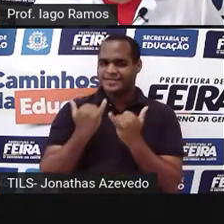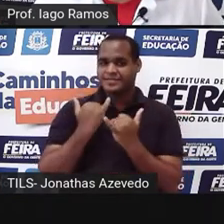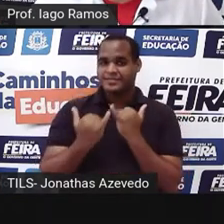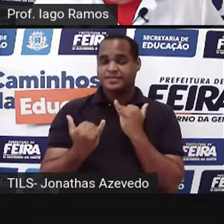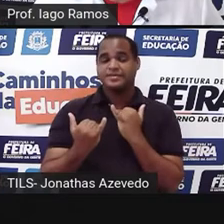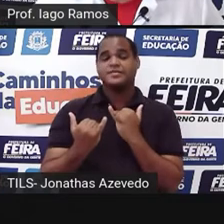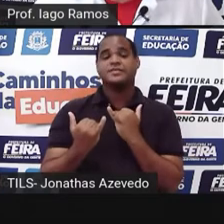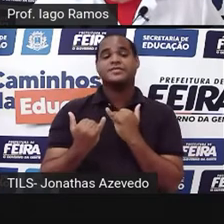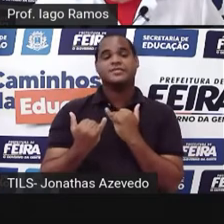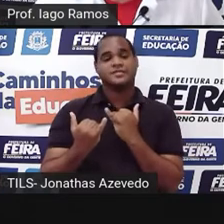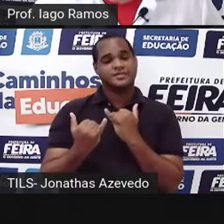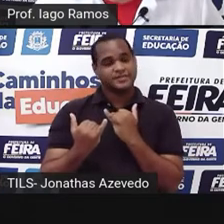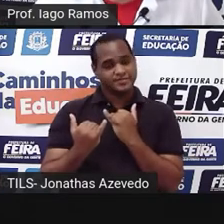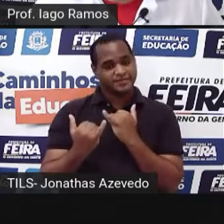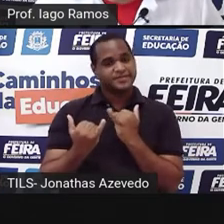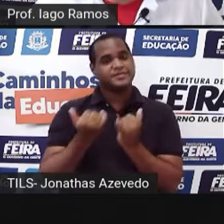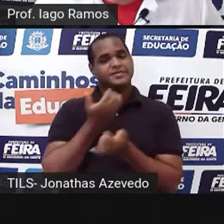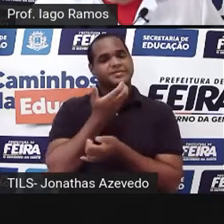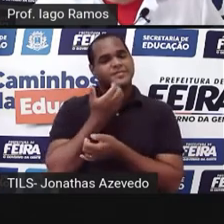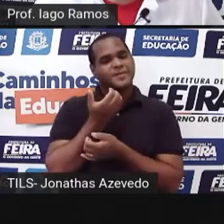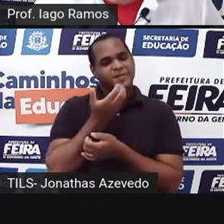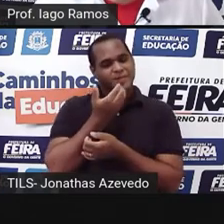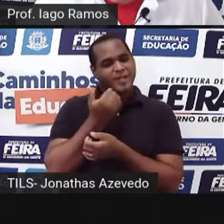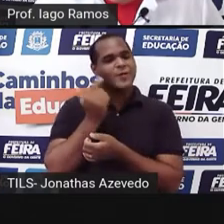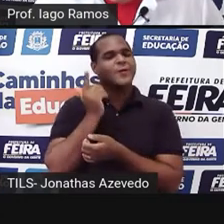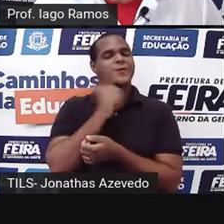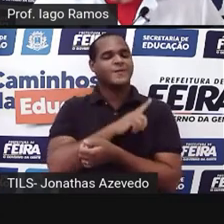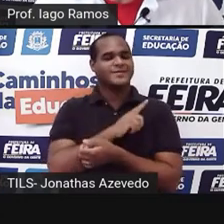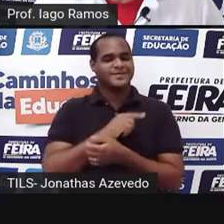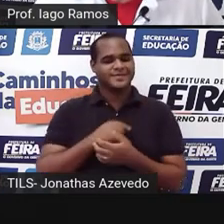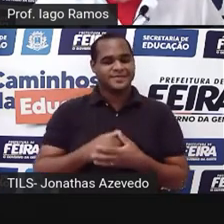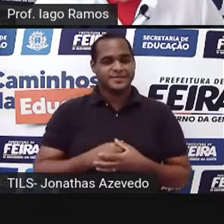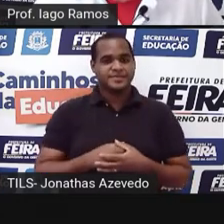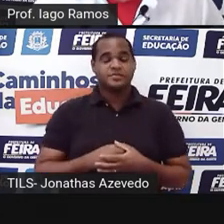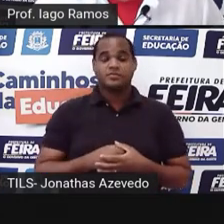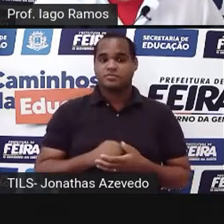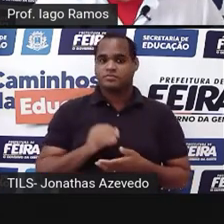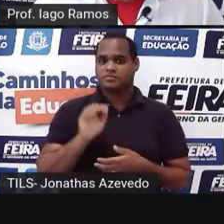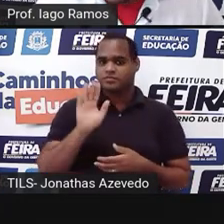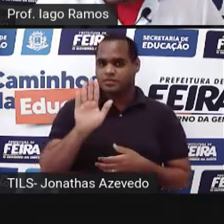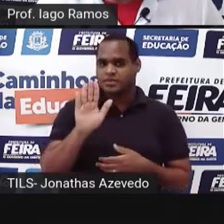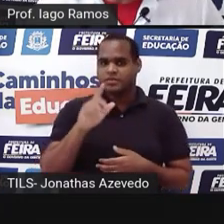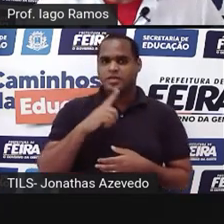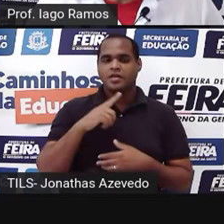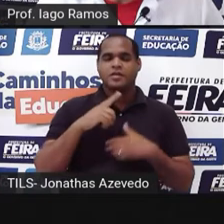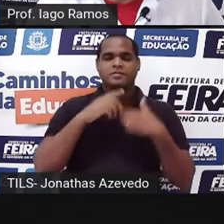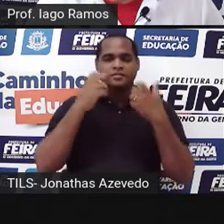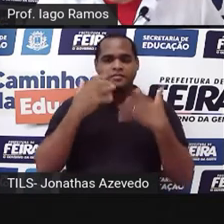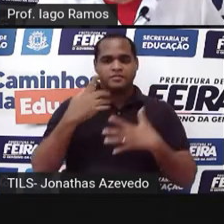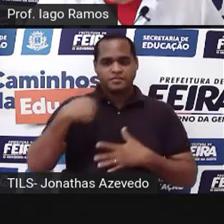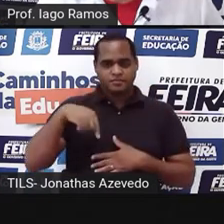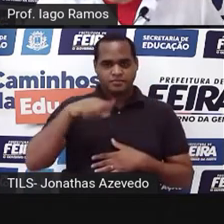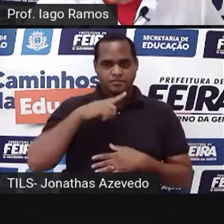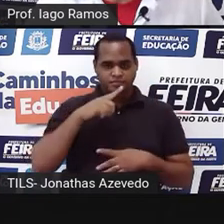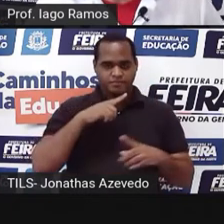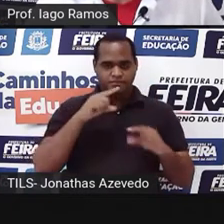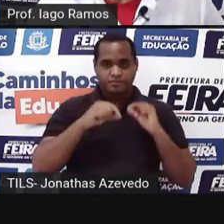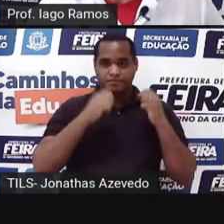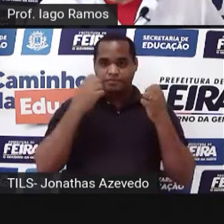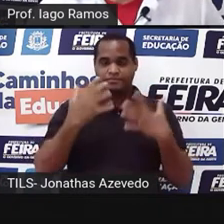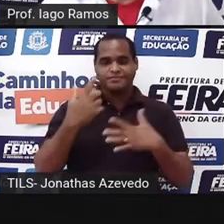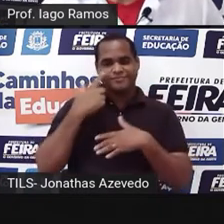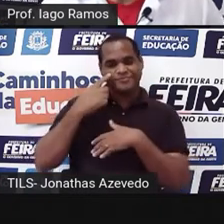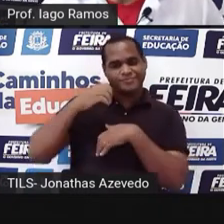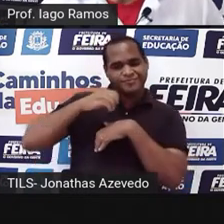Bom, aí já começou a melhorar, né? Mas se a gente fizer uma